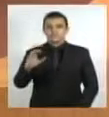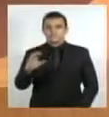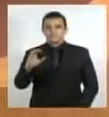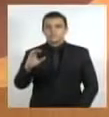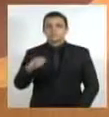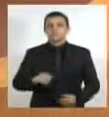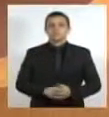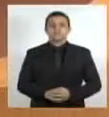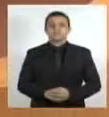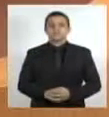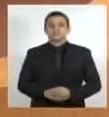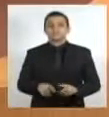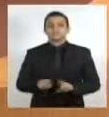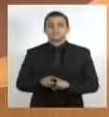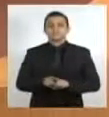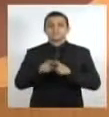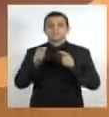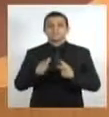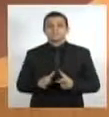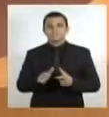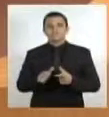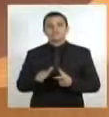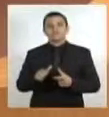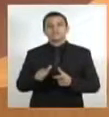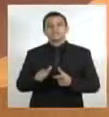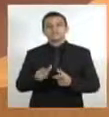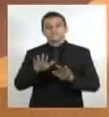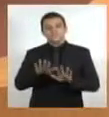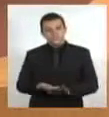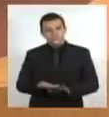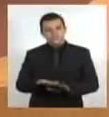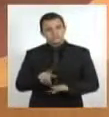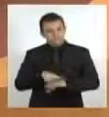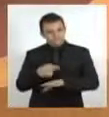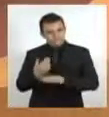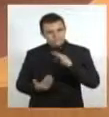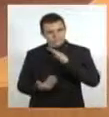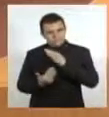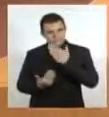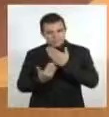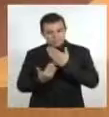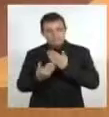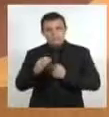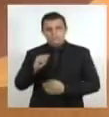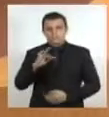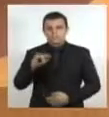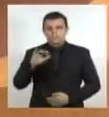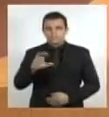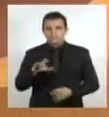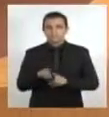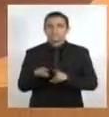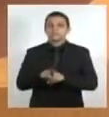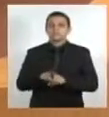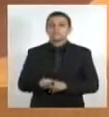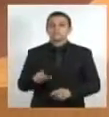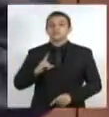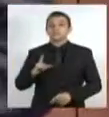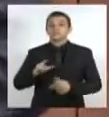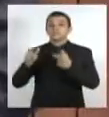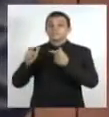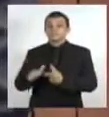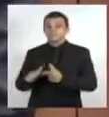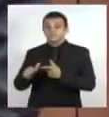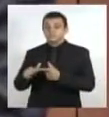a sede provisória da APAC, a penitenciária Jorge Vieira, o centro de